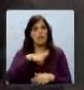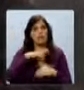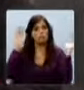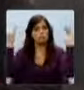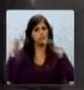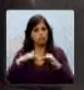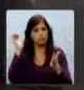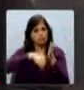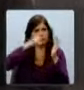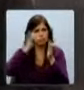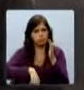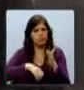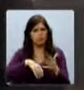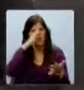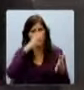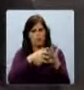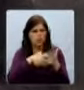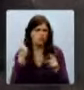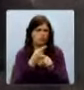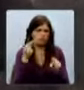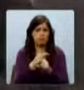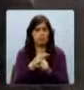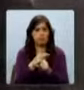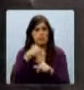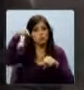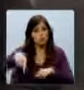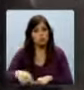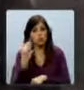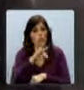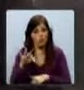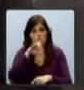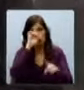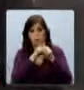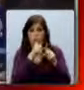delinquência nessa grande cidade do sul de França, uma visita e um propósito já ensombrados pelos acontecimentos.